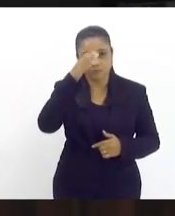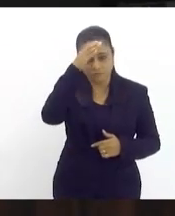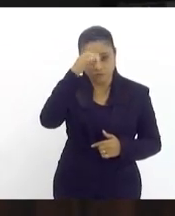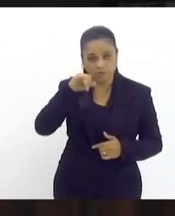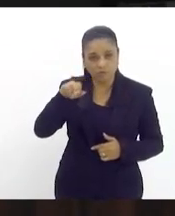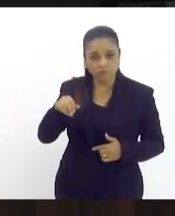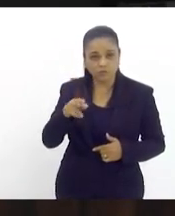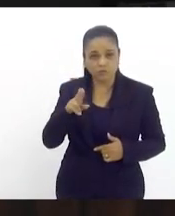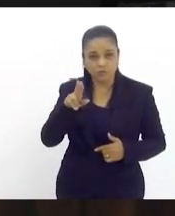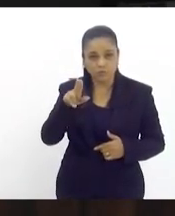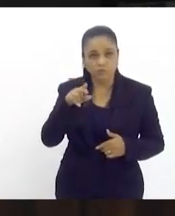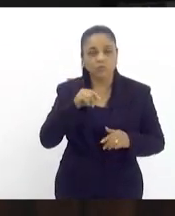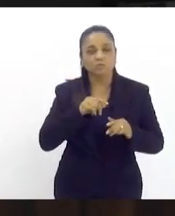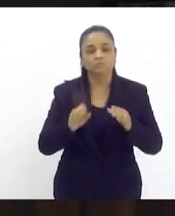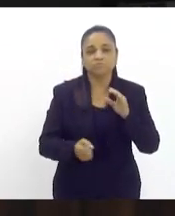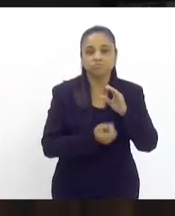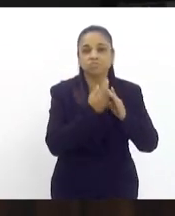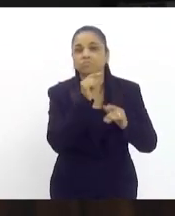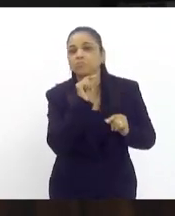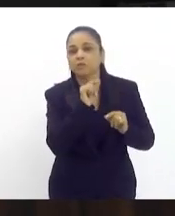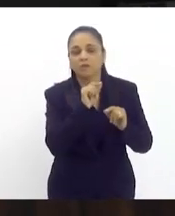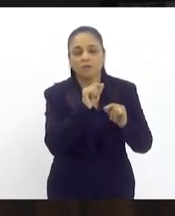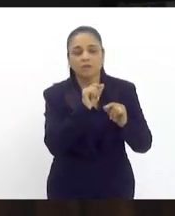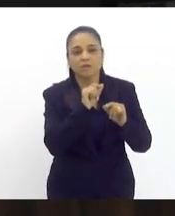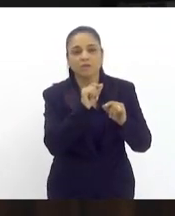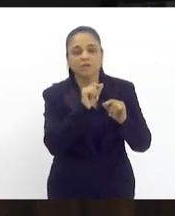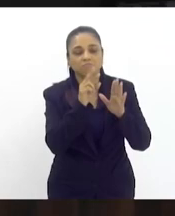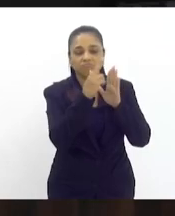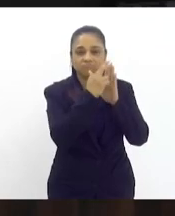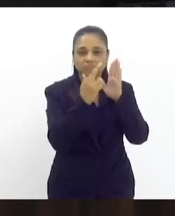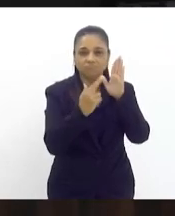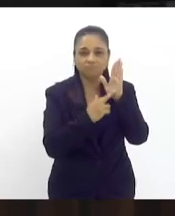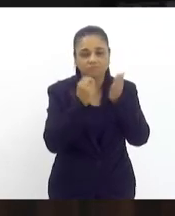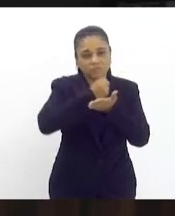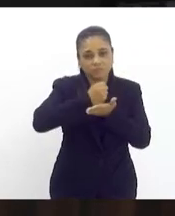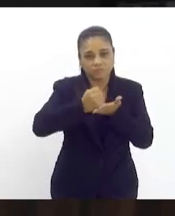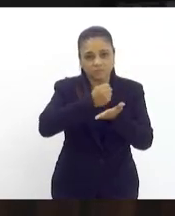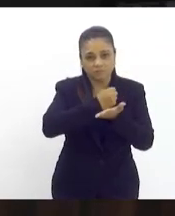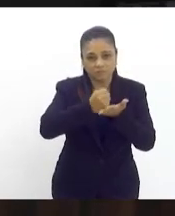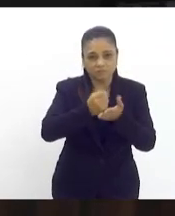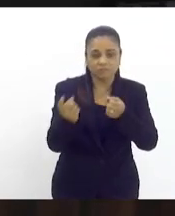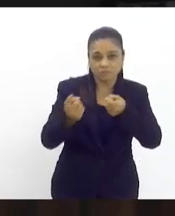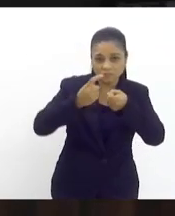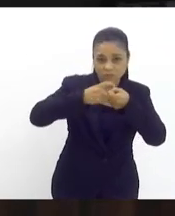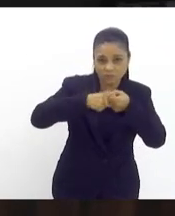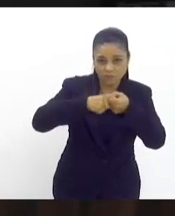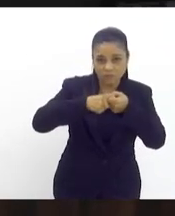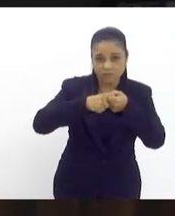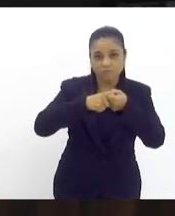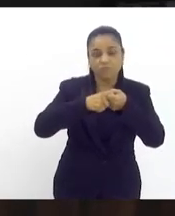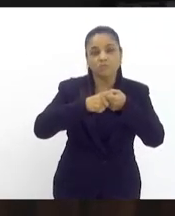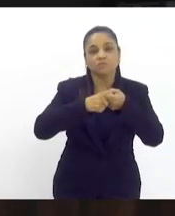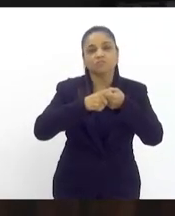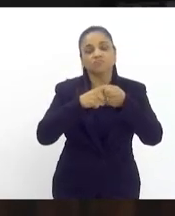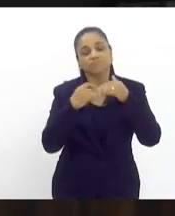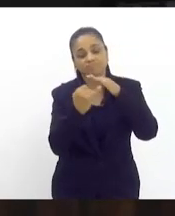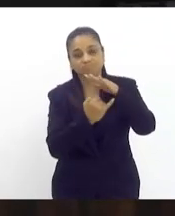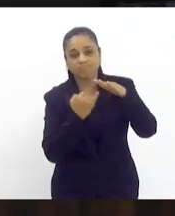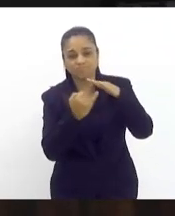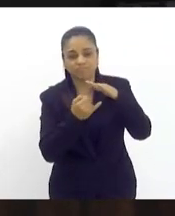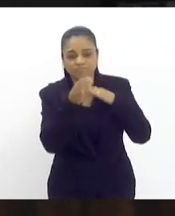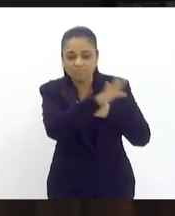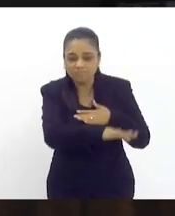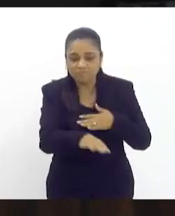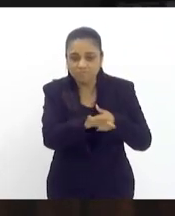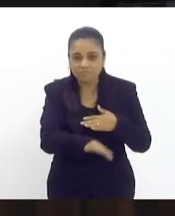que dispõe sobre a criação do regime de excepcionalidade nos contratos e convênios que contemplam entidades que atendam